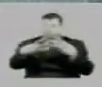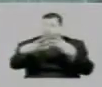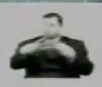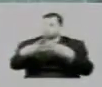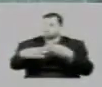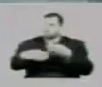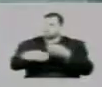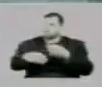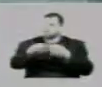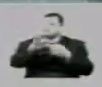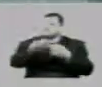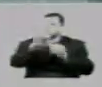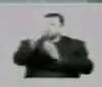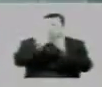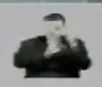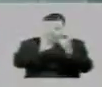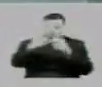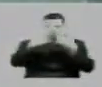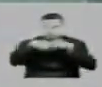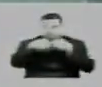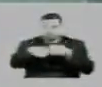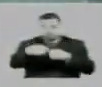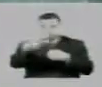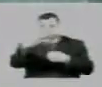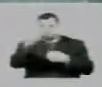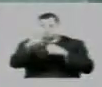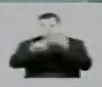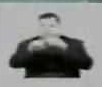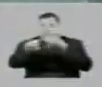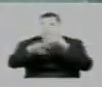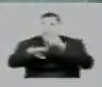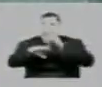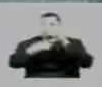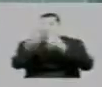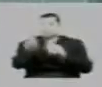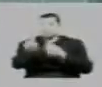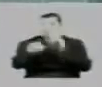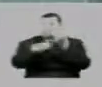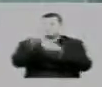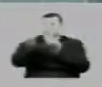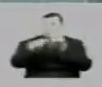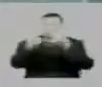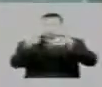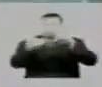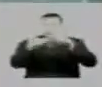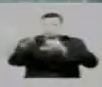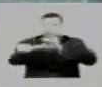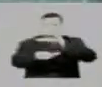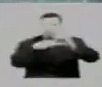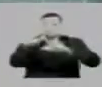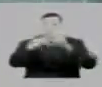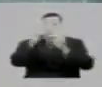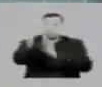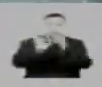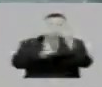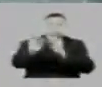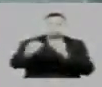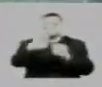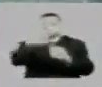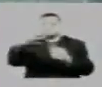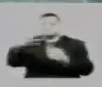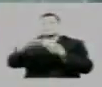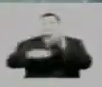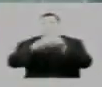explicação. Se o projeto precisa de 40 meses mais 6, como eles vão transformar esse projeto em